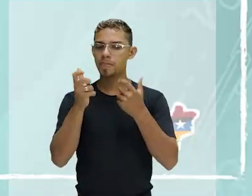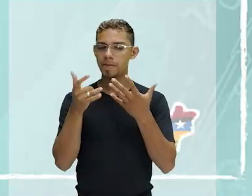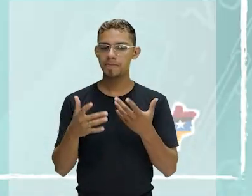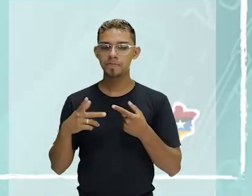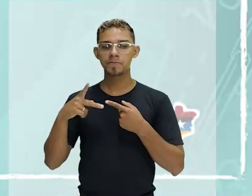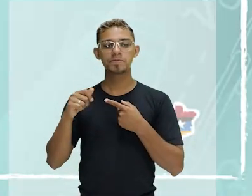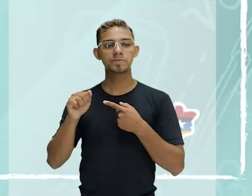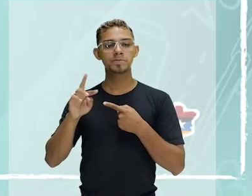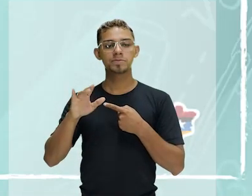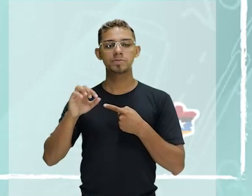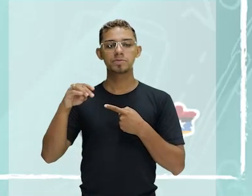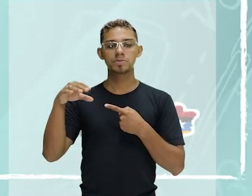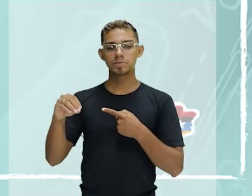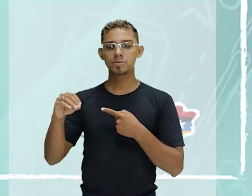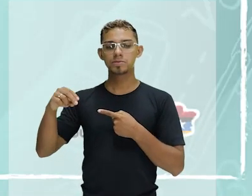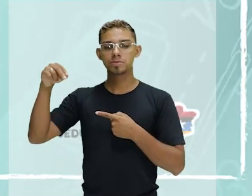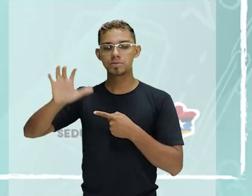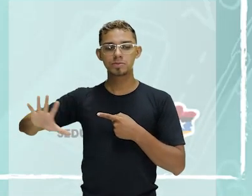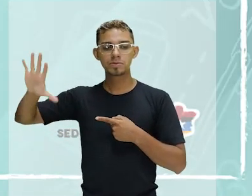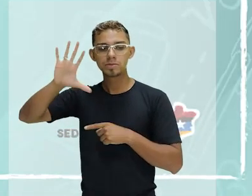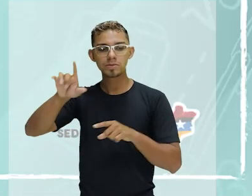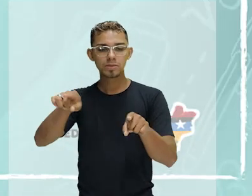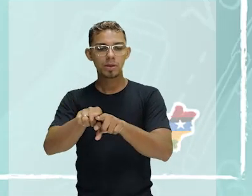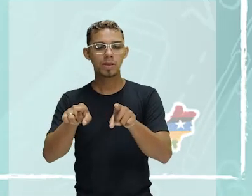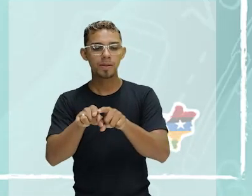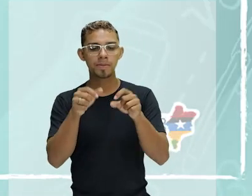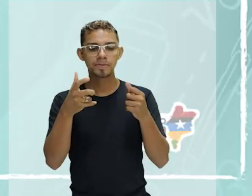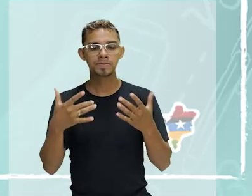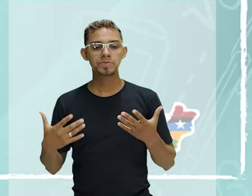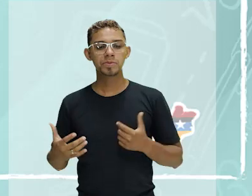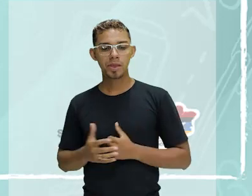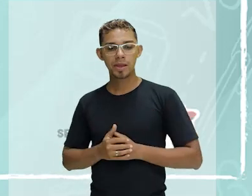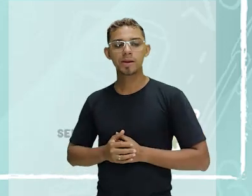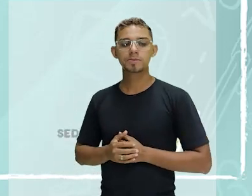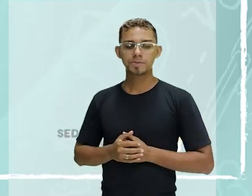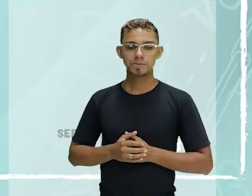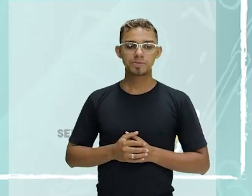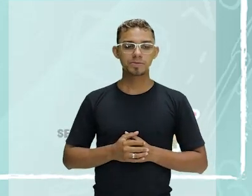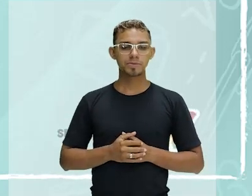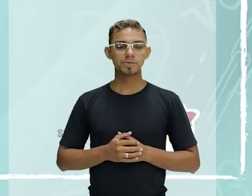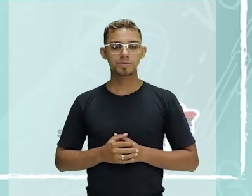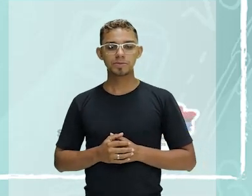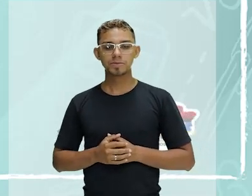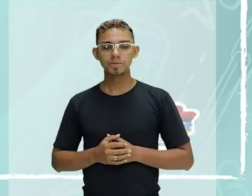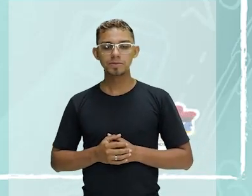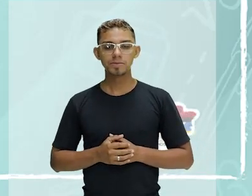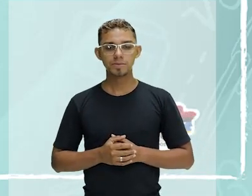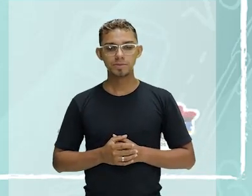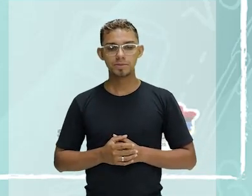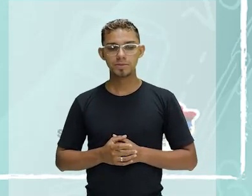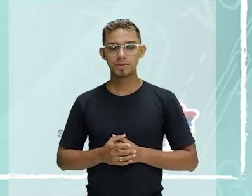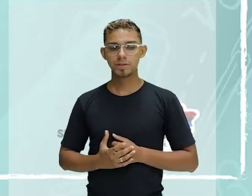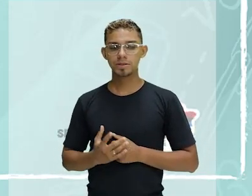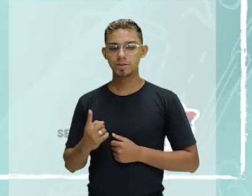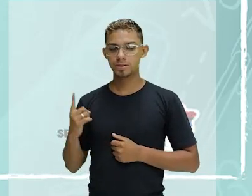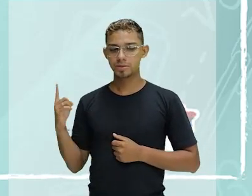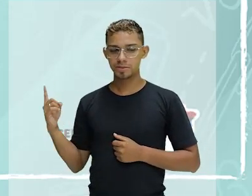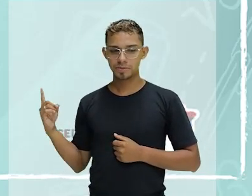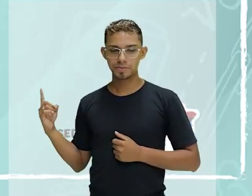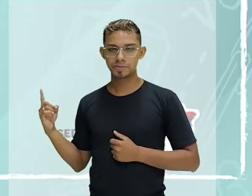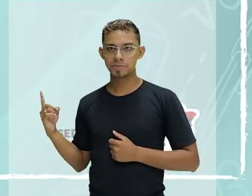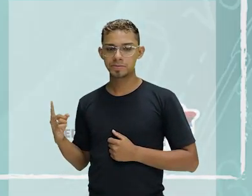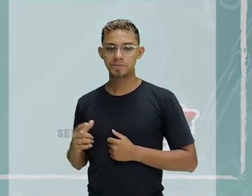material. Nós temos patrimônios nacionais? Temos, eu citei alguns. Paraty, o Cristo Redentor, a Igreja Nosso Senhor do